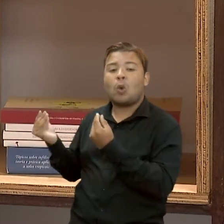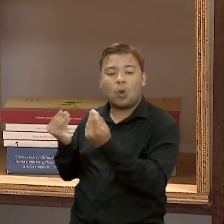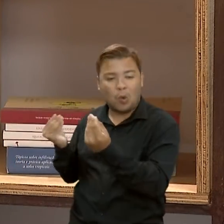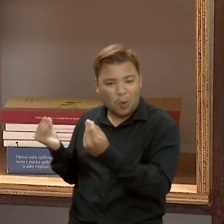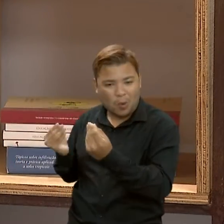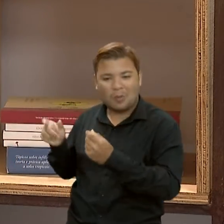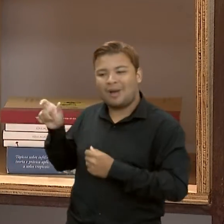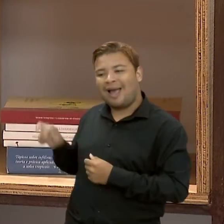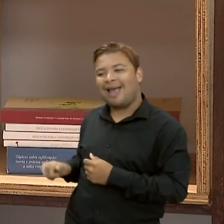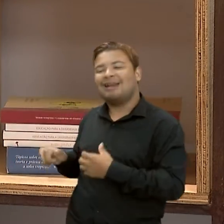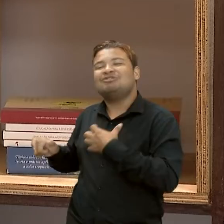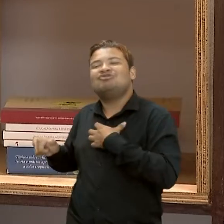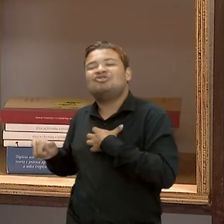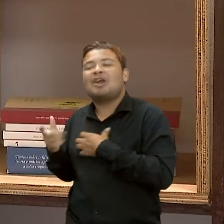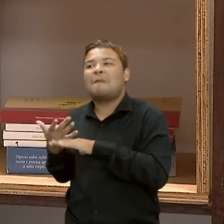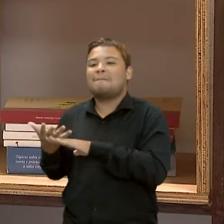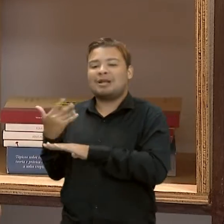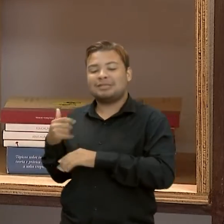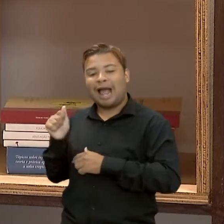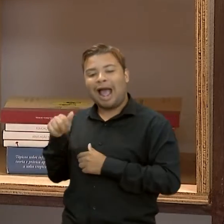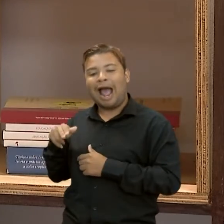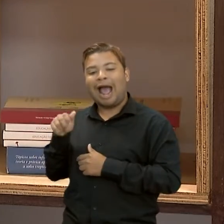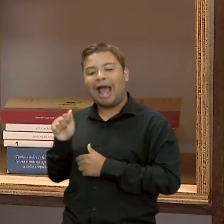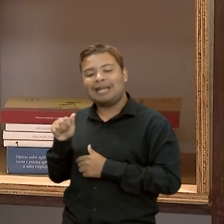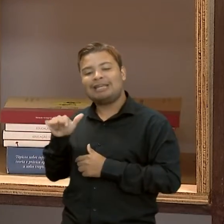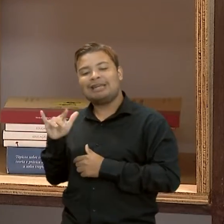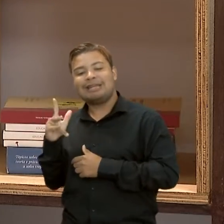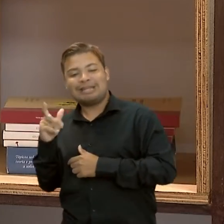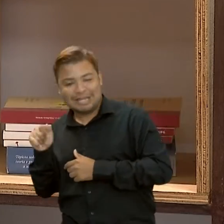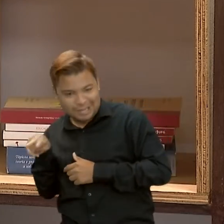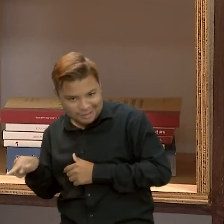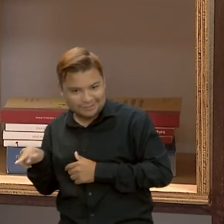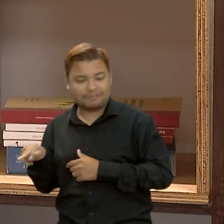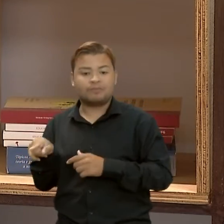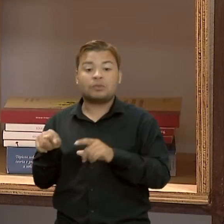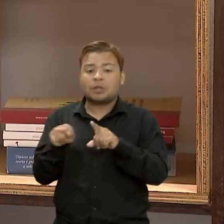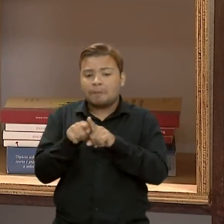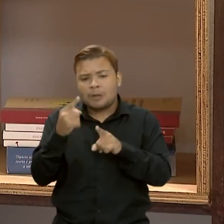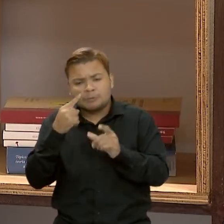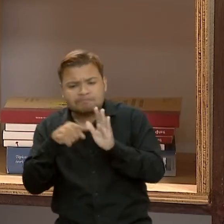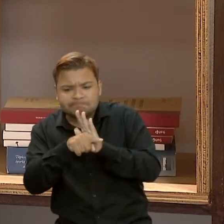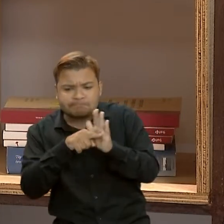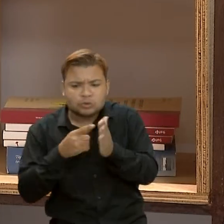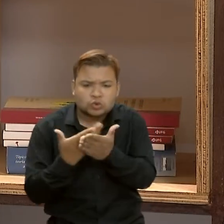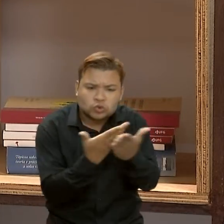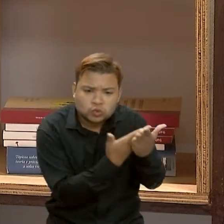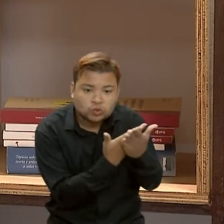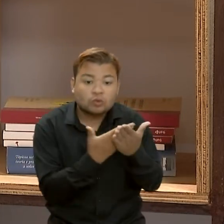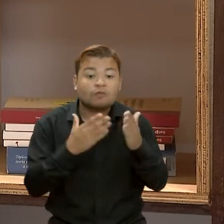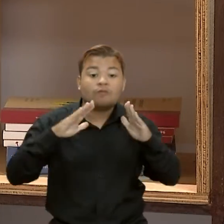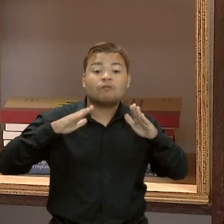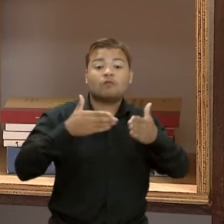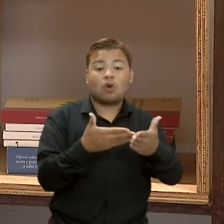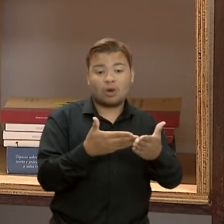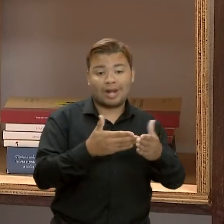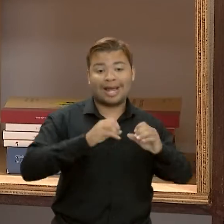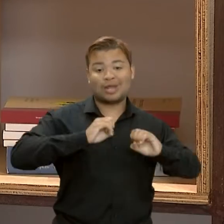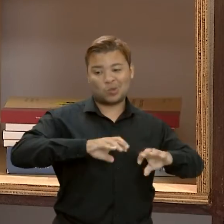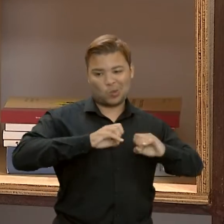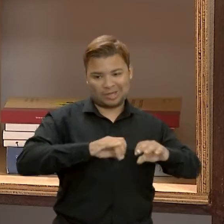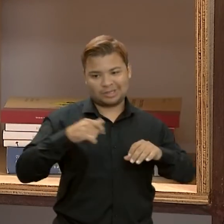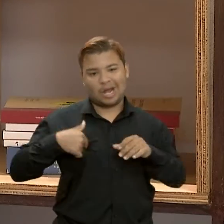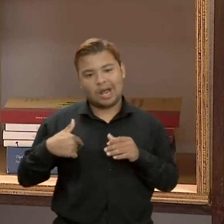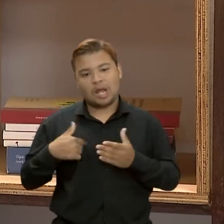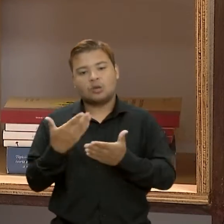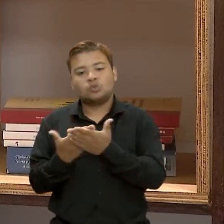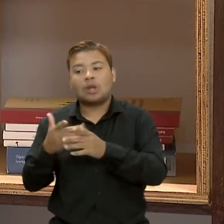infância, para estudar a escolarização, porque eu faço uma pesquisa na educação. Eu sou da letras,